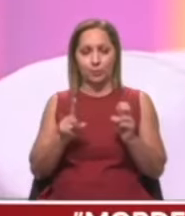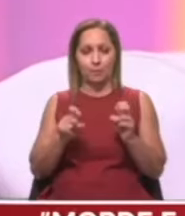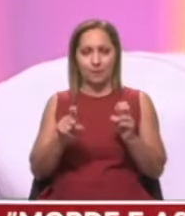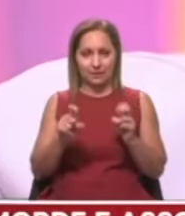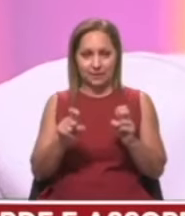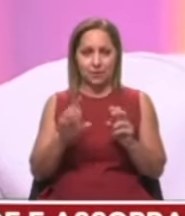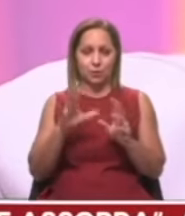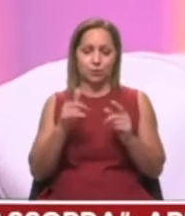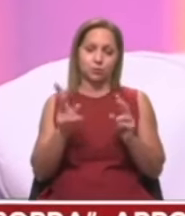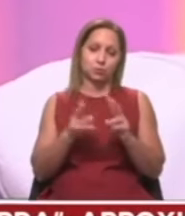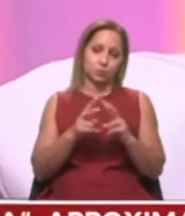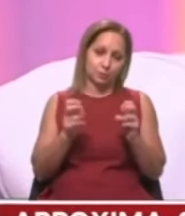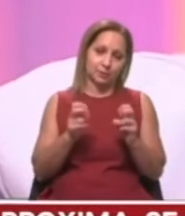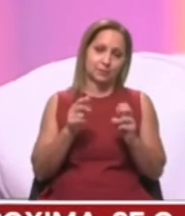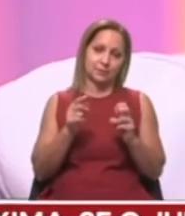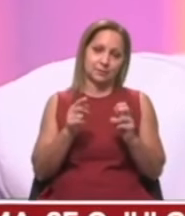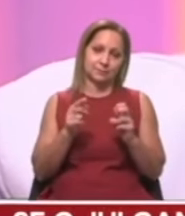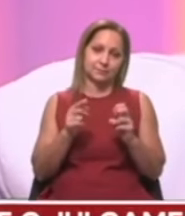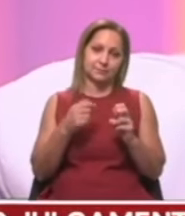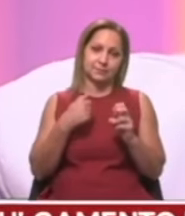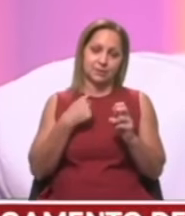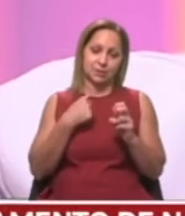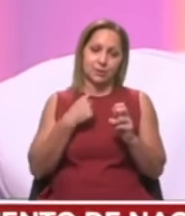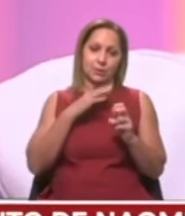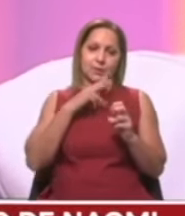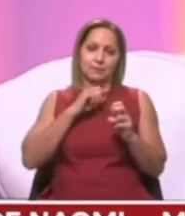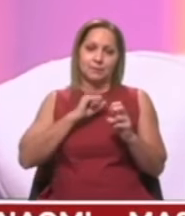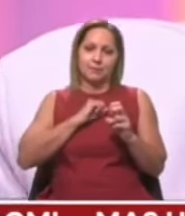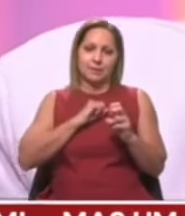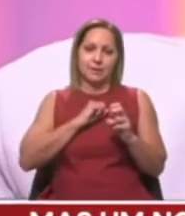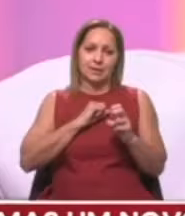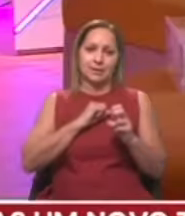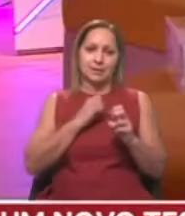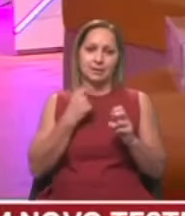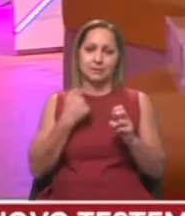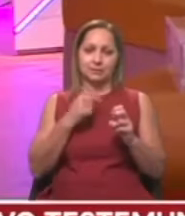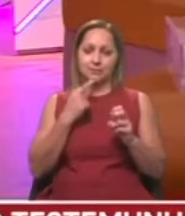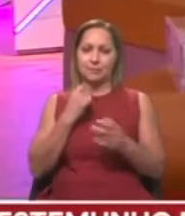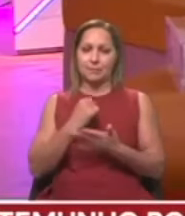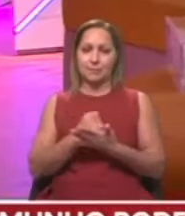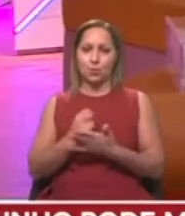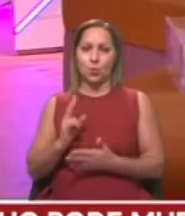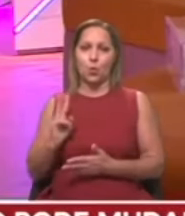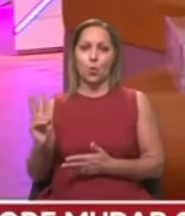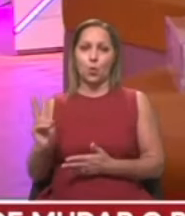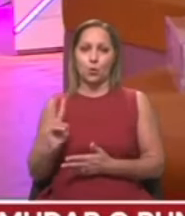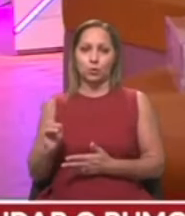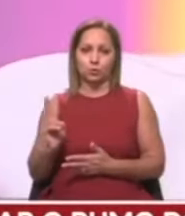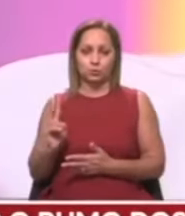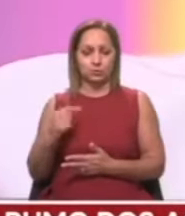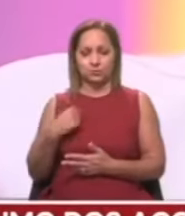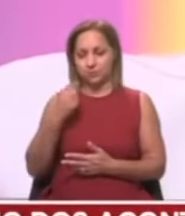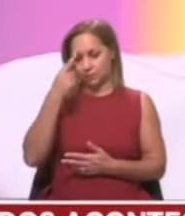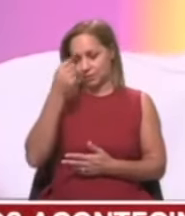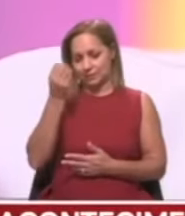E aí quando descobriram é que tivemos assim, eu e a minha mãe, um momento que nos marcou aos dois bastante, né? Nem eu nem ela nos esquecemos disso